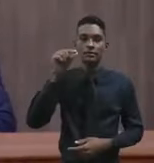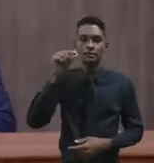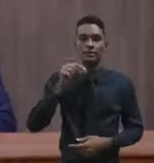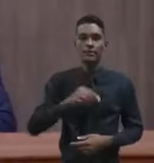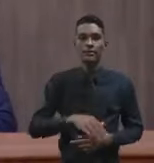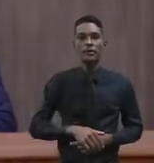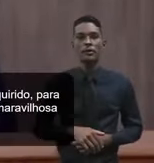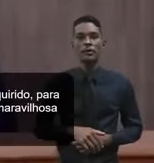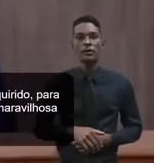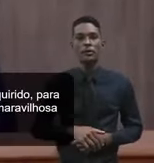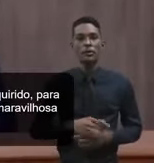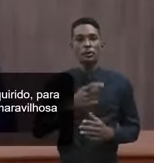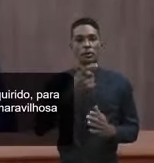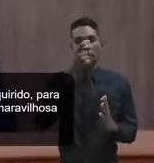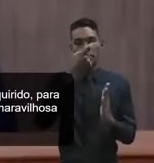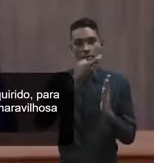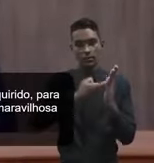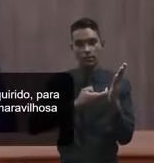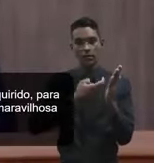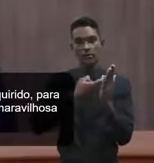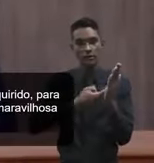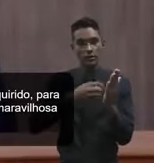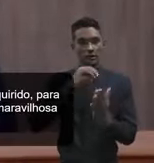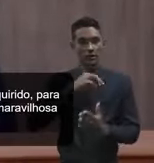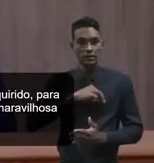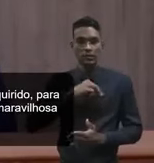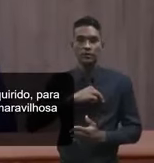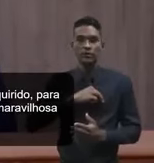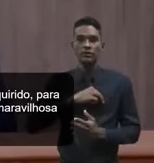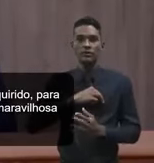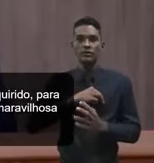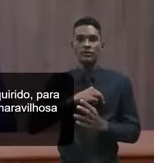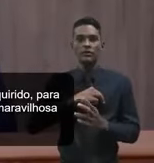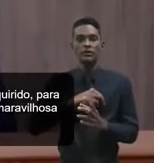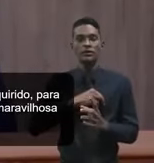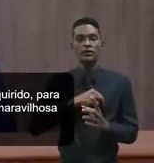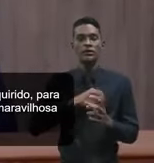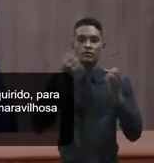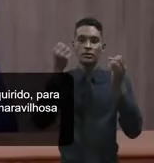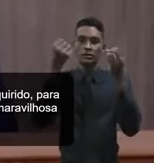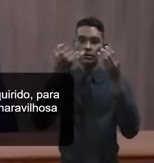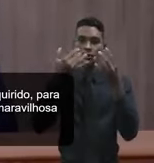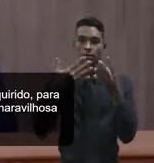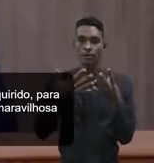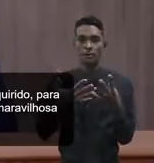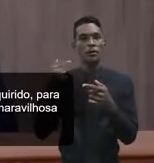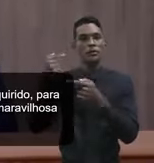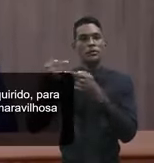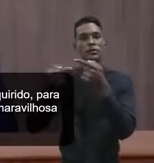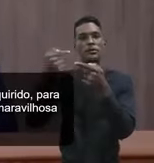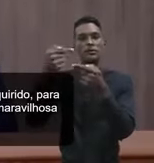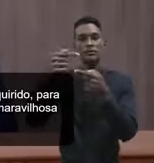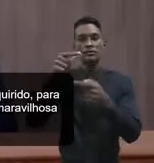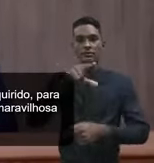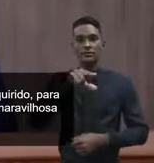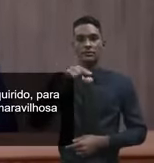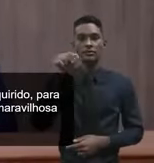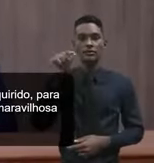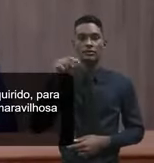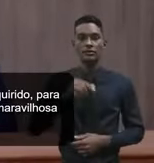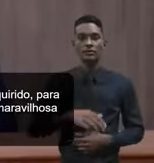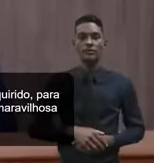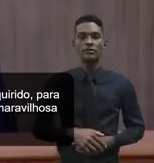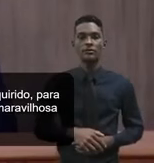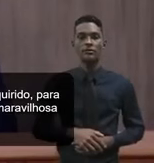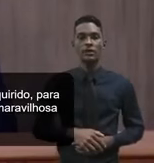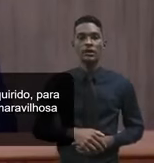está tratando de geração. Agora aqui é a geração eleita. Diga comigo bem forte aí, o que que nós somos? Vamos lá,